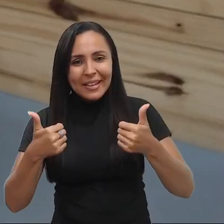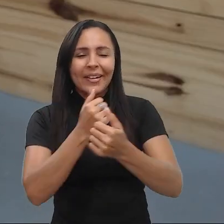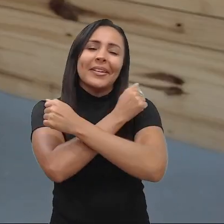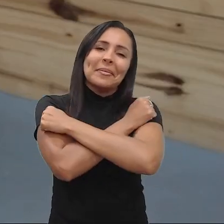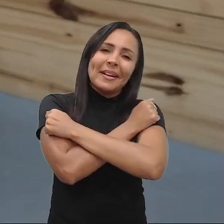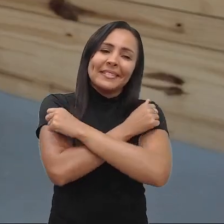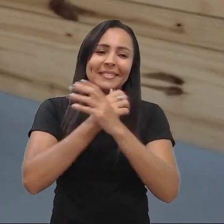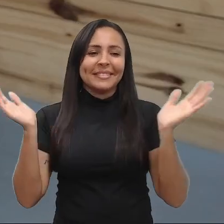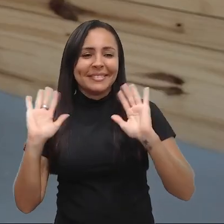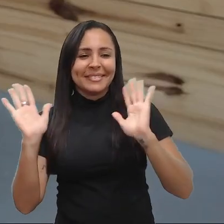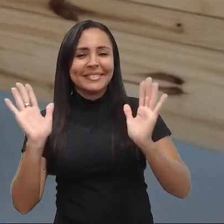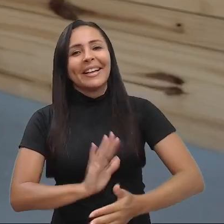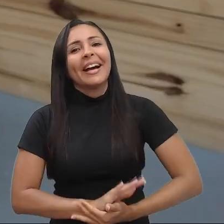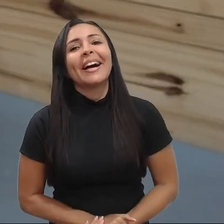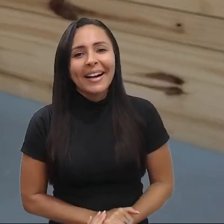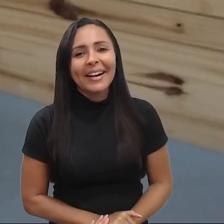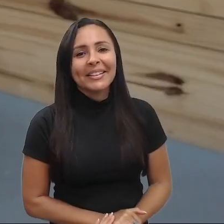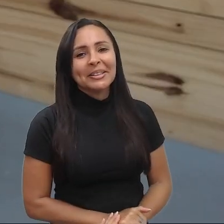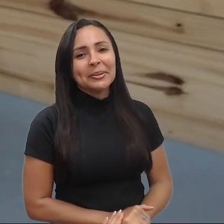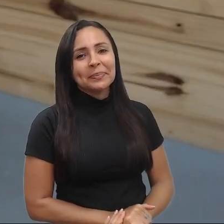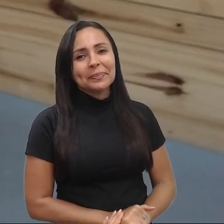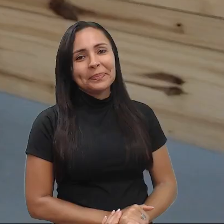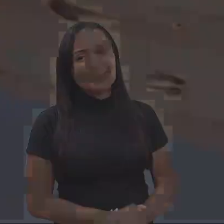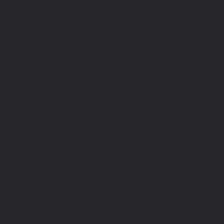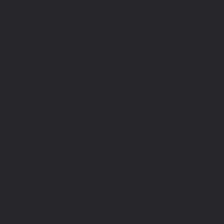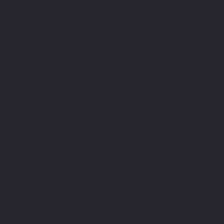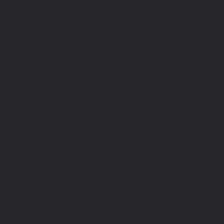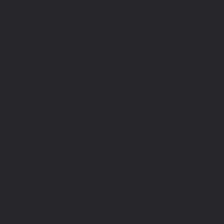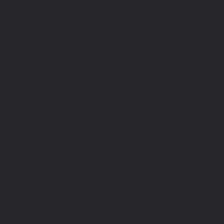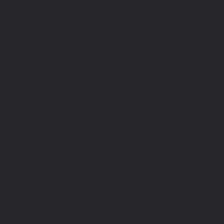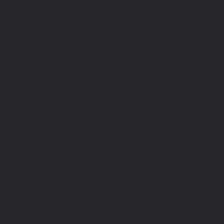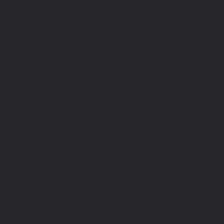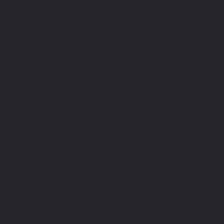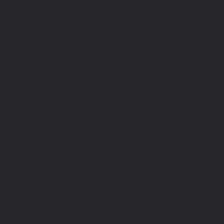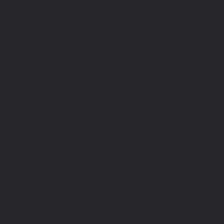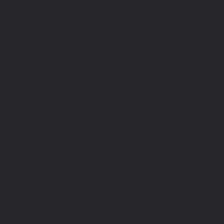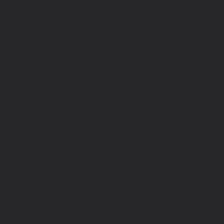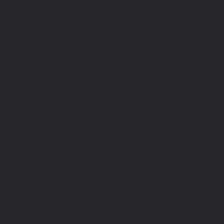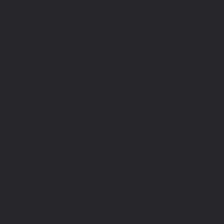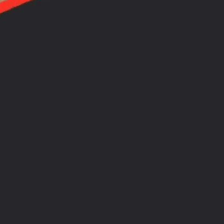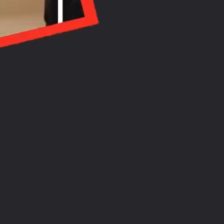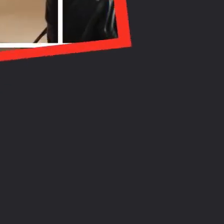Forte abraço e até a próxima.